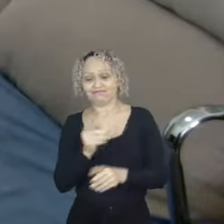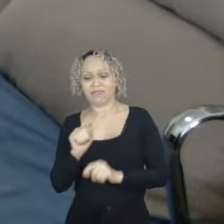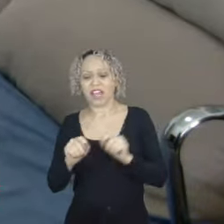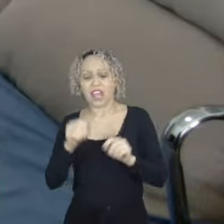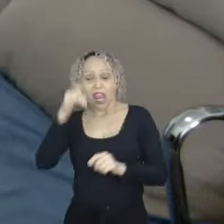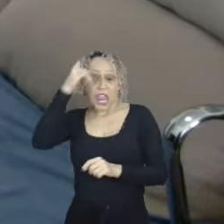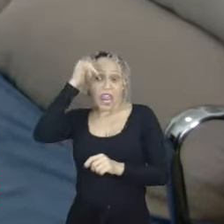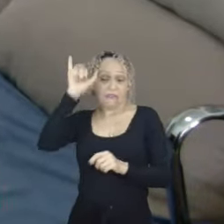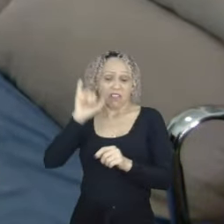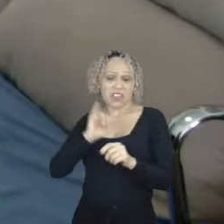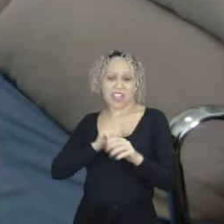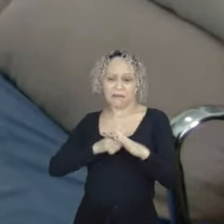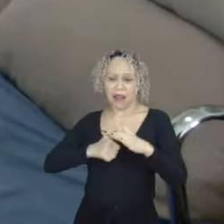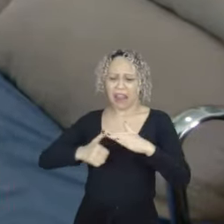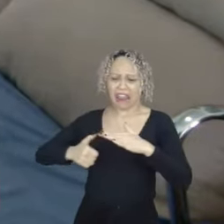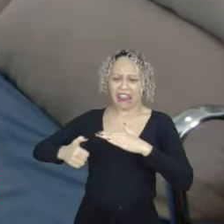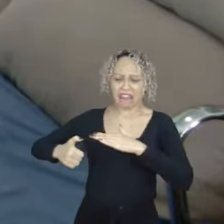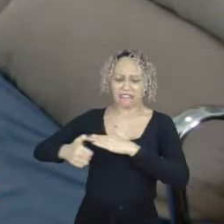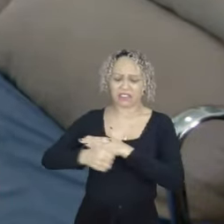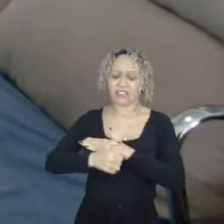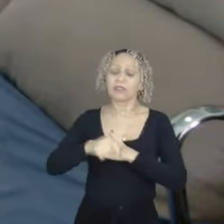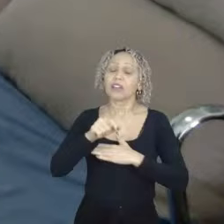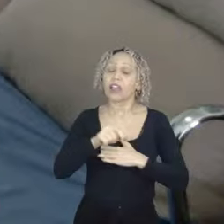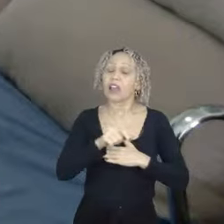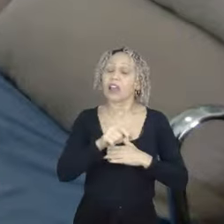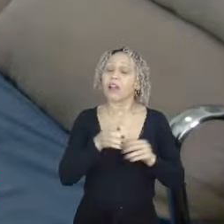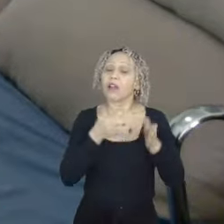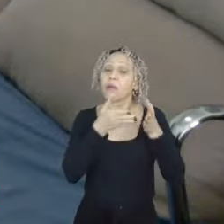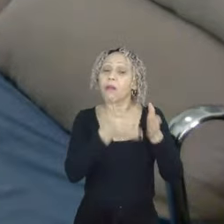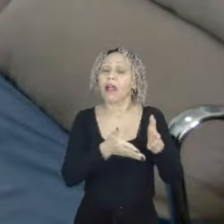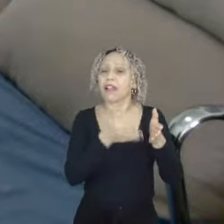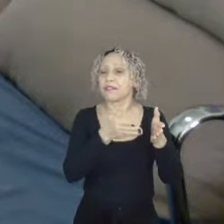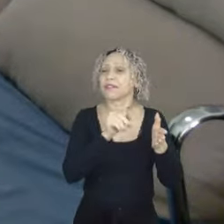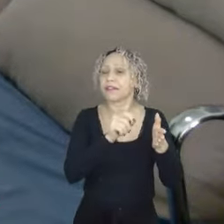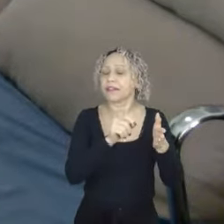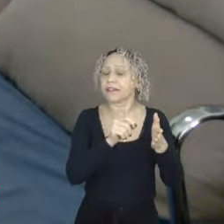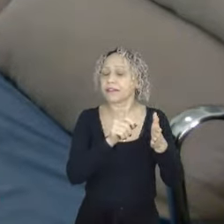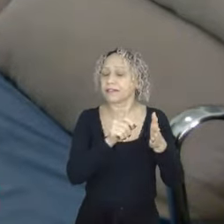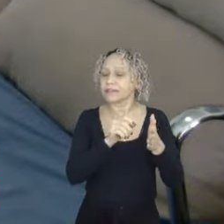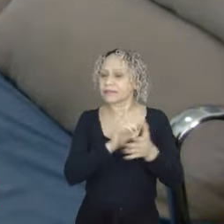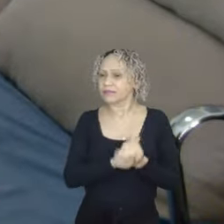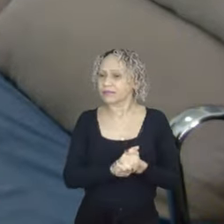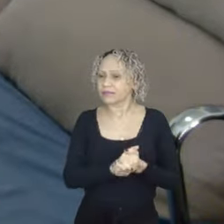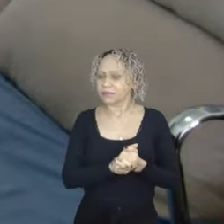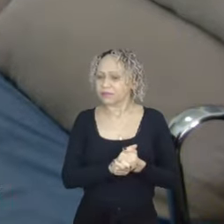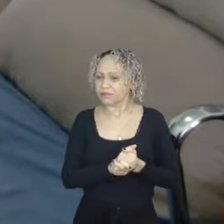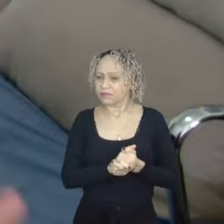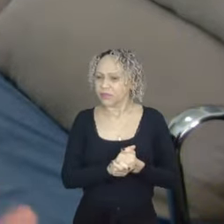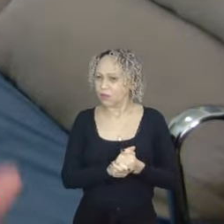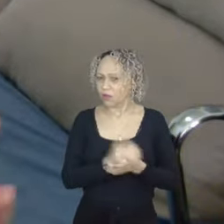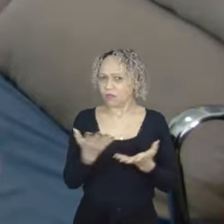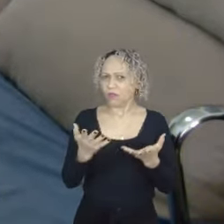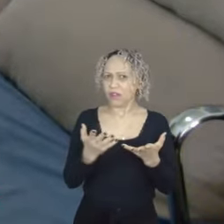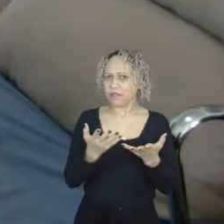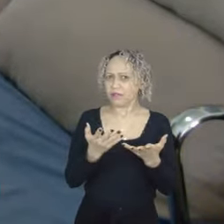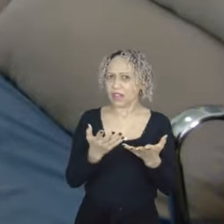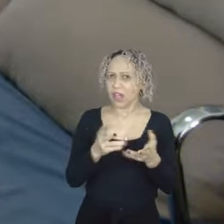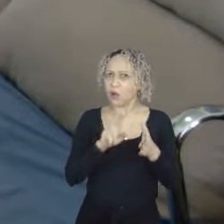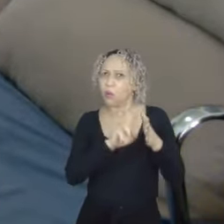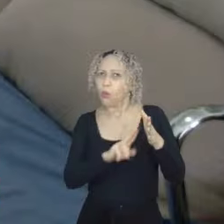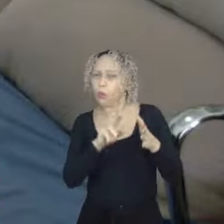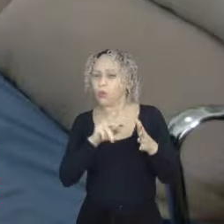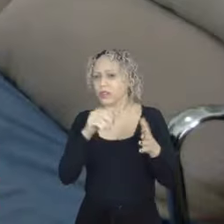news de sempre, porque a gente sabe que o Brasil é signatário de todos os acordos, todos os tratados